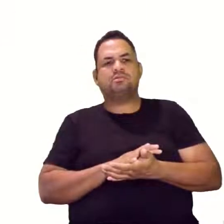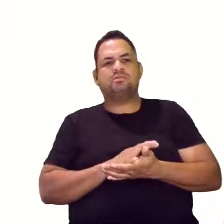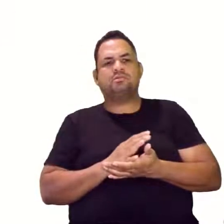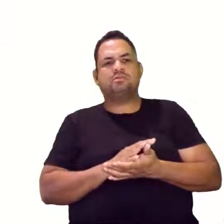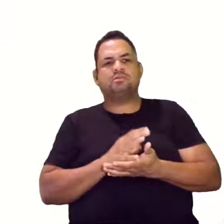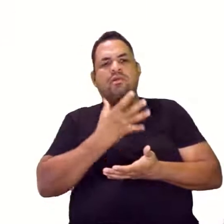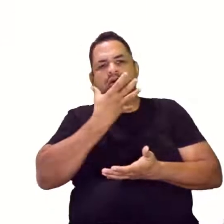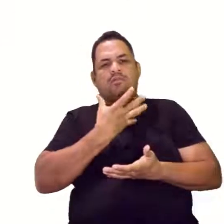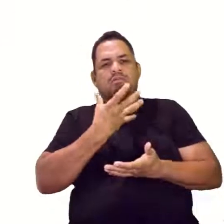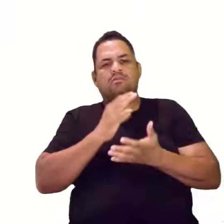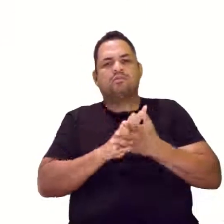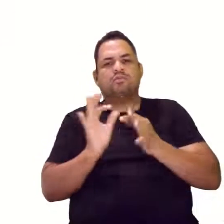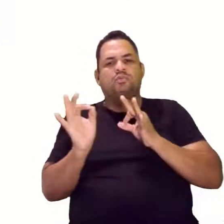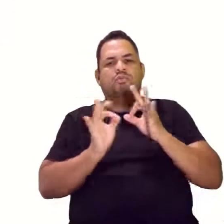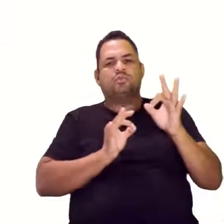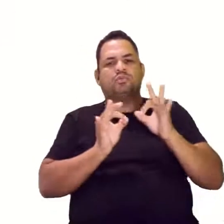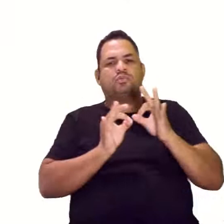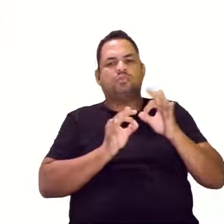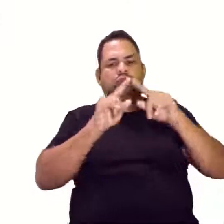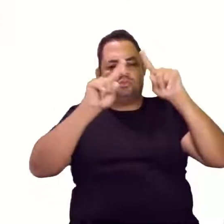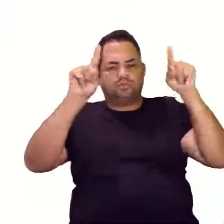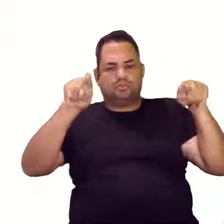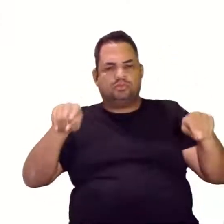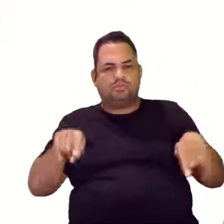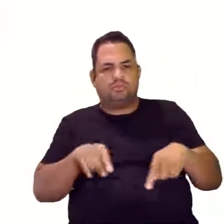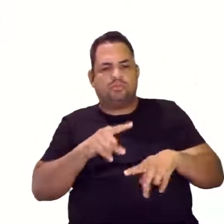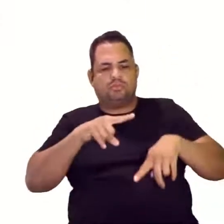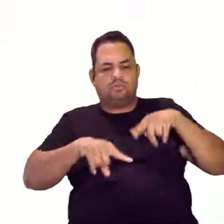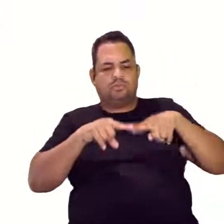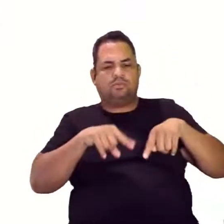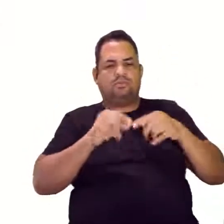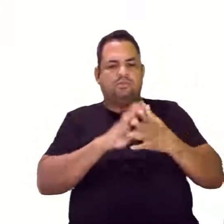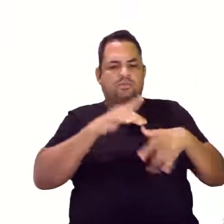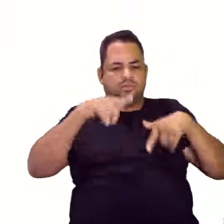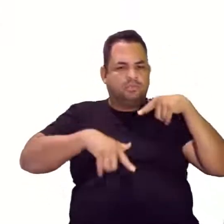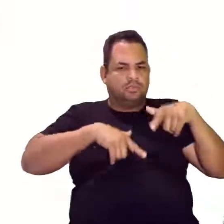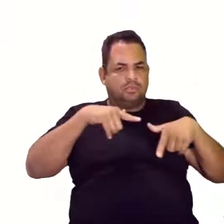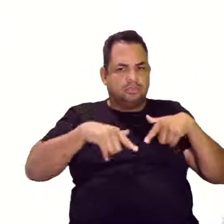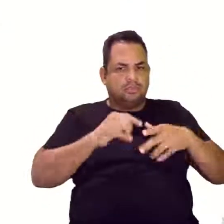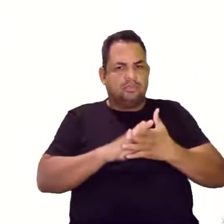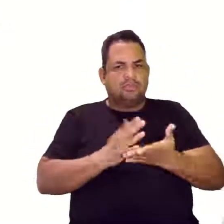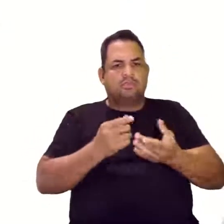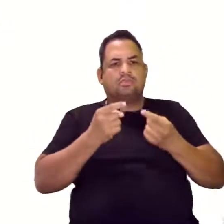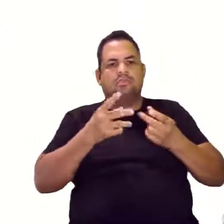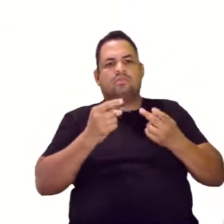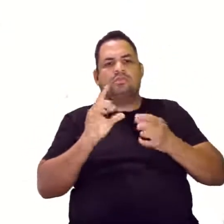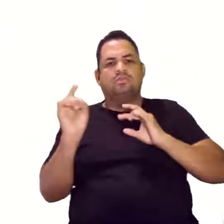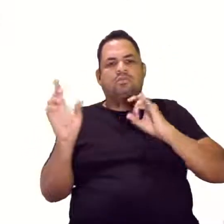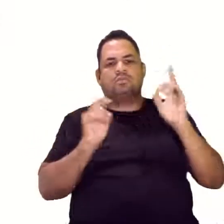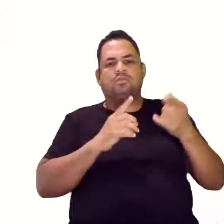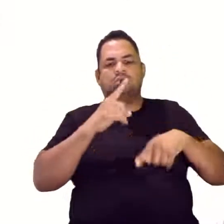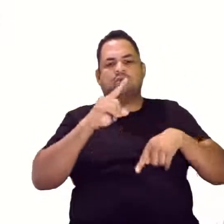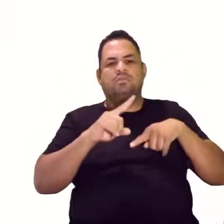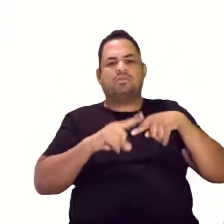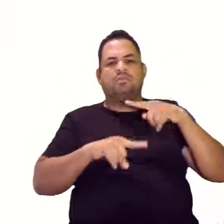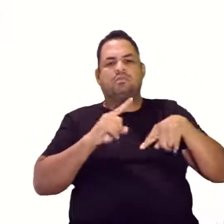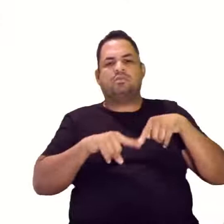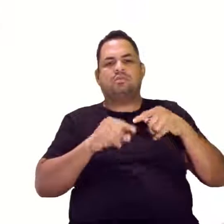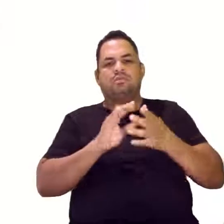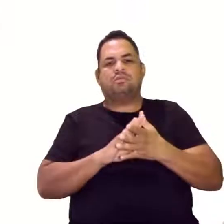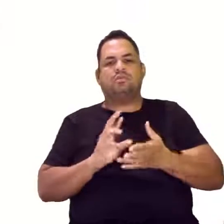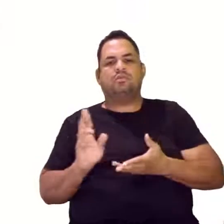criou um quadro com os valores de custos, matéria-prima e mão de obra e de venda por unidade em